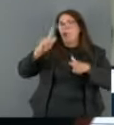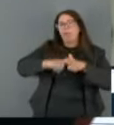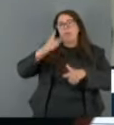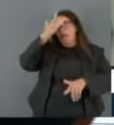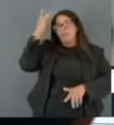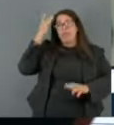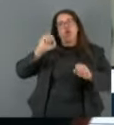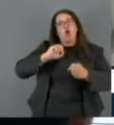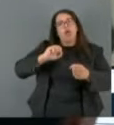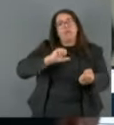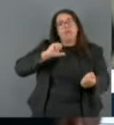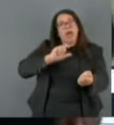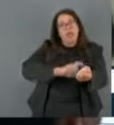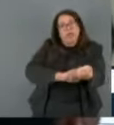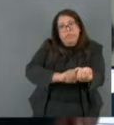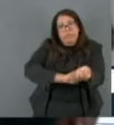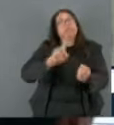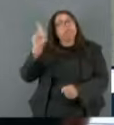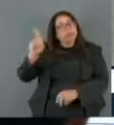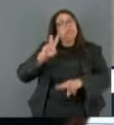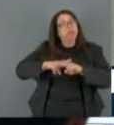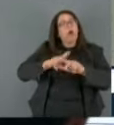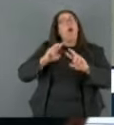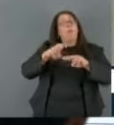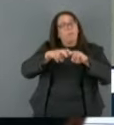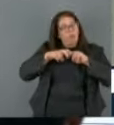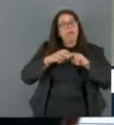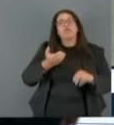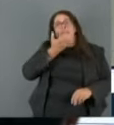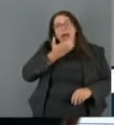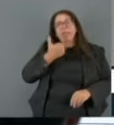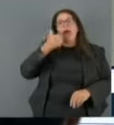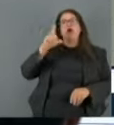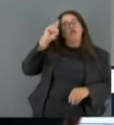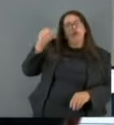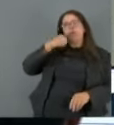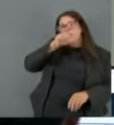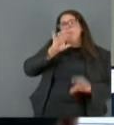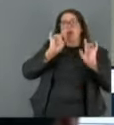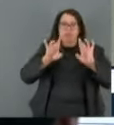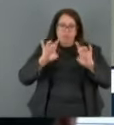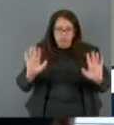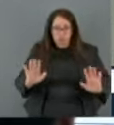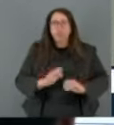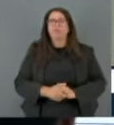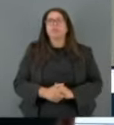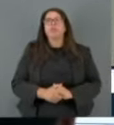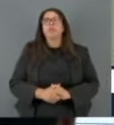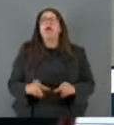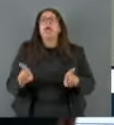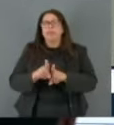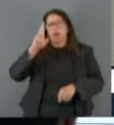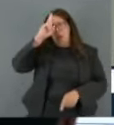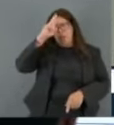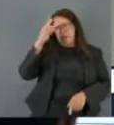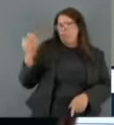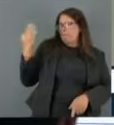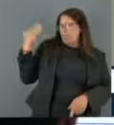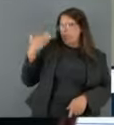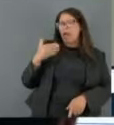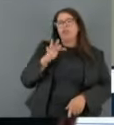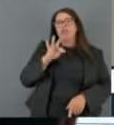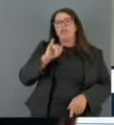penal foi editada em 1984 em pleno regime militar, assinado pelo general Figueiredo e pelo ministro Abiakel, que era linha